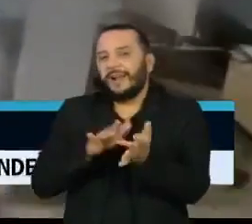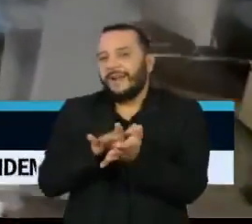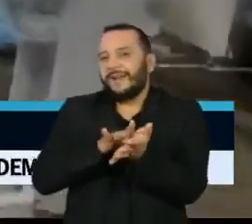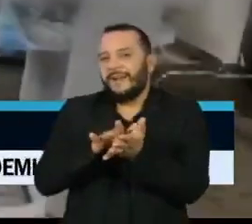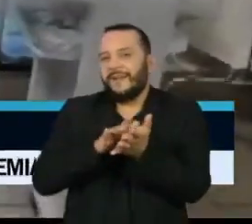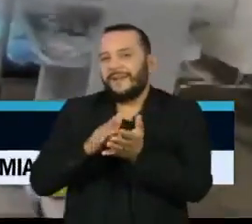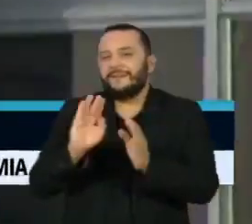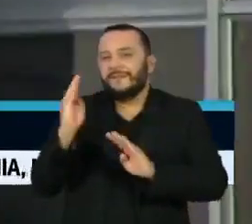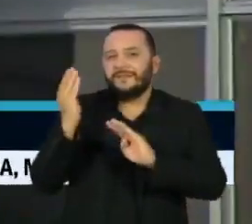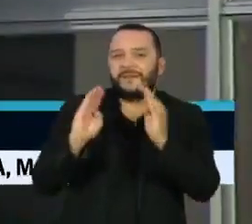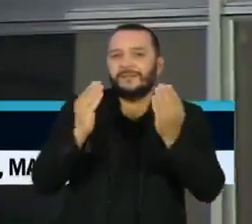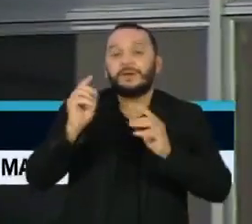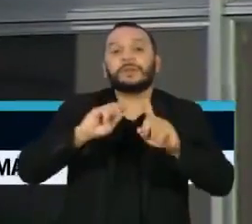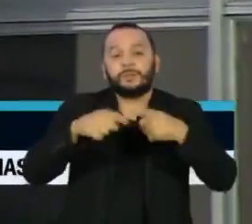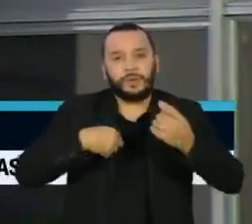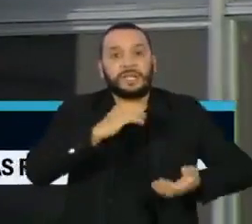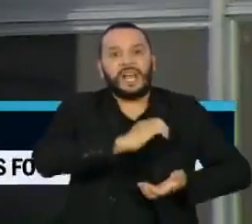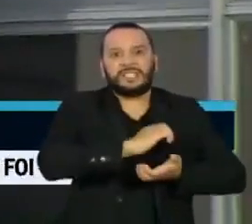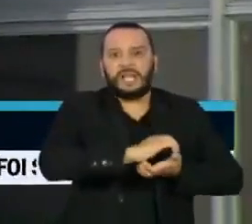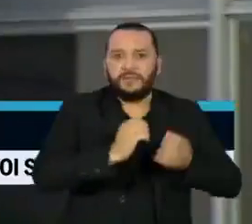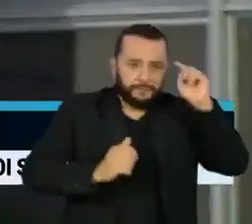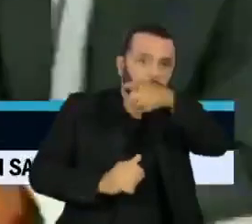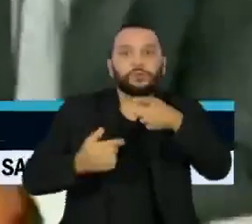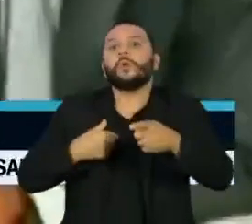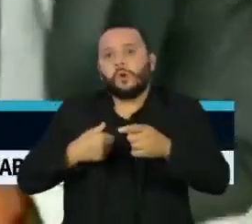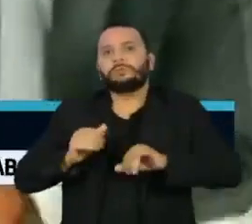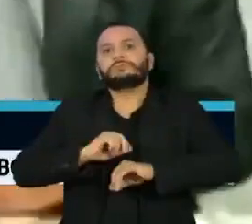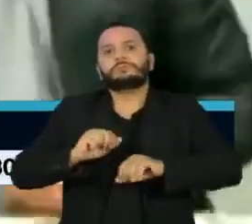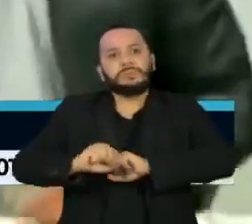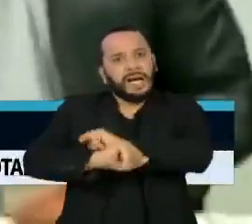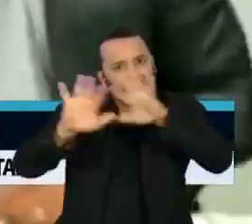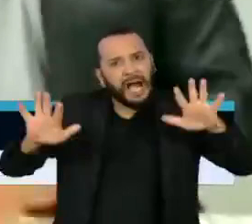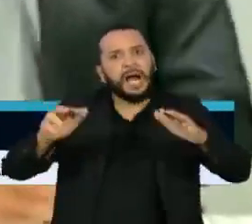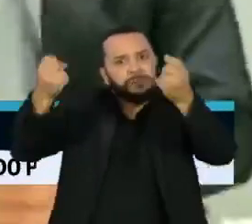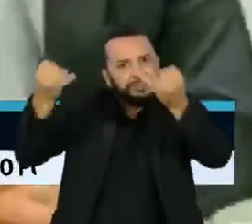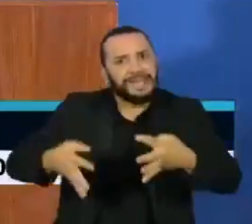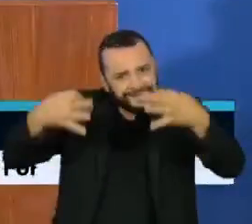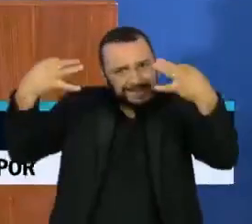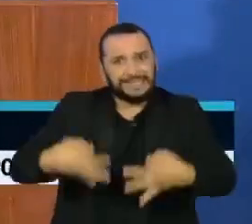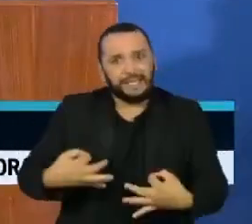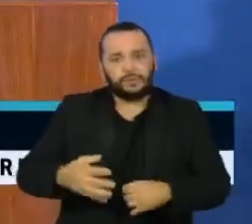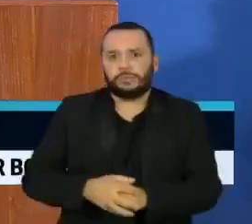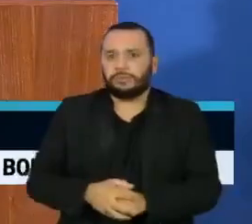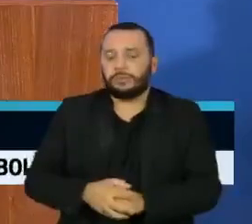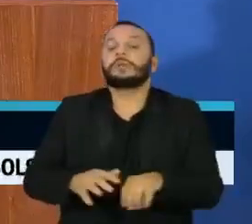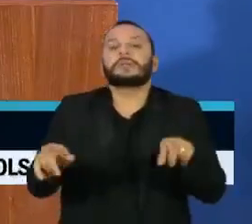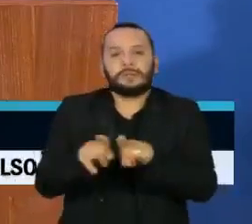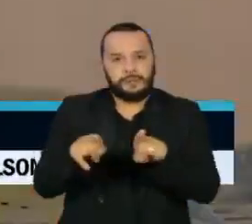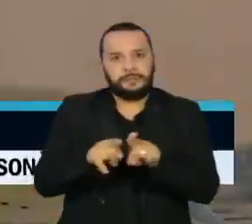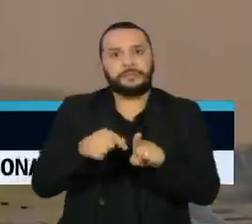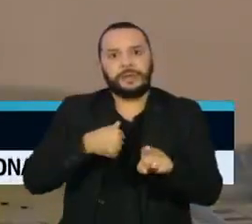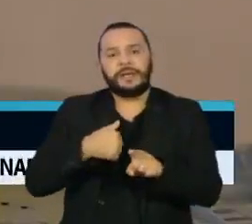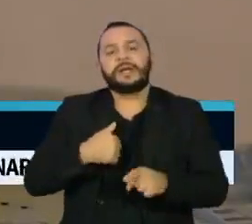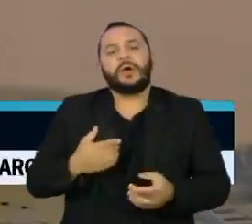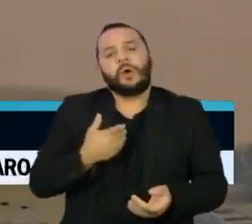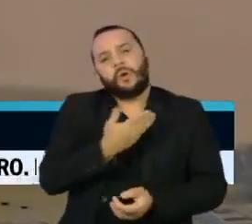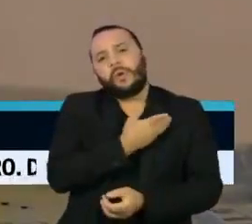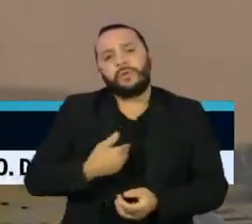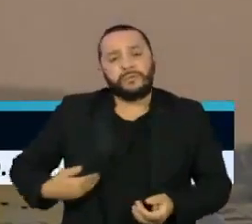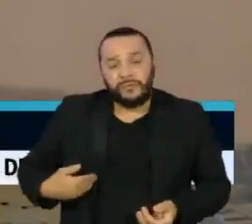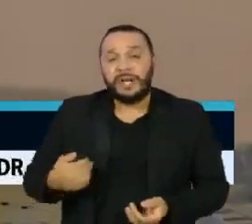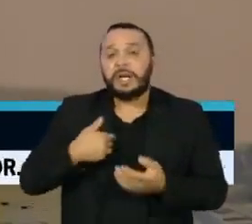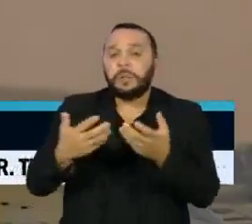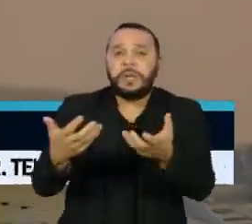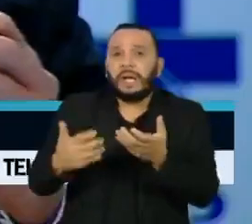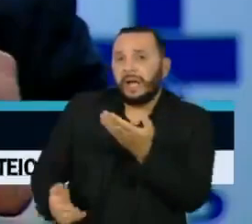foi revertido depois de uma decisão do Supremo Tribunal Federal. Ele também não comentou sobre a defesa do governo de medicamentos sem eficácia